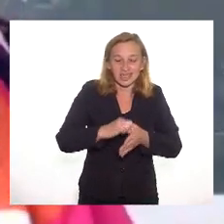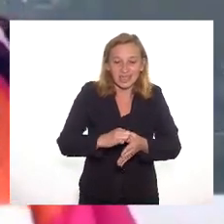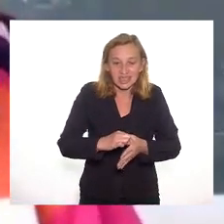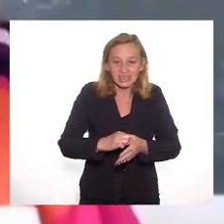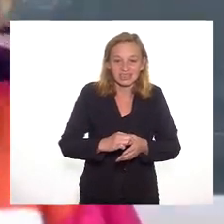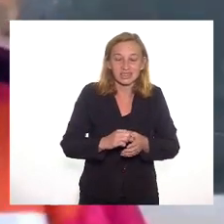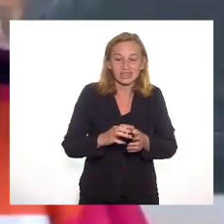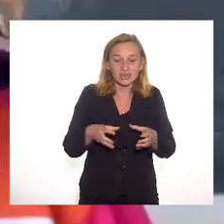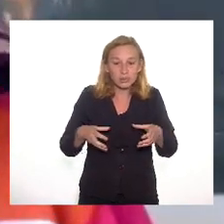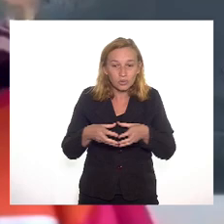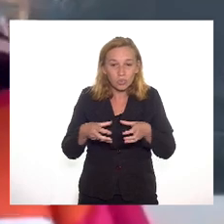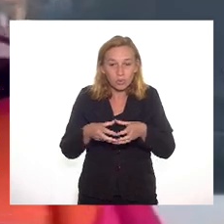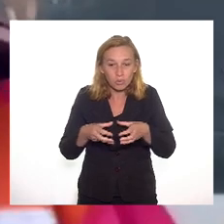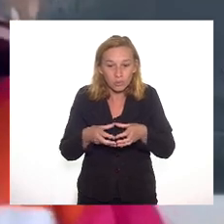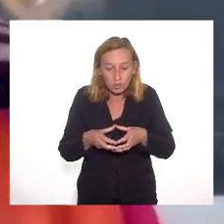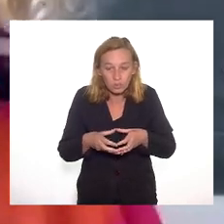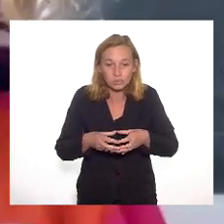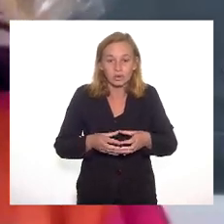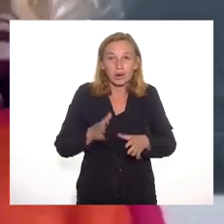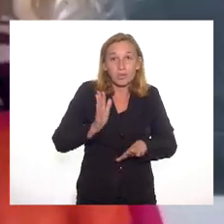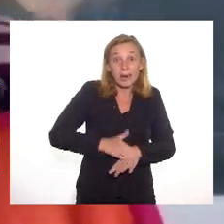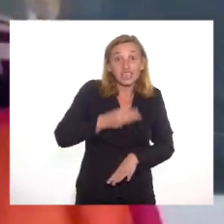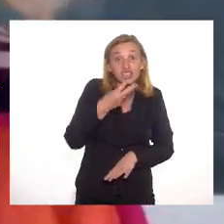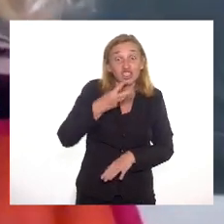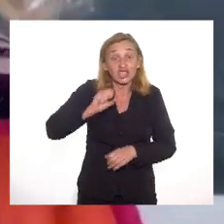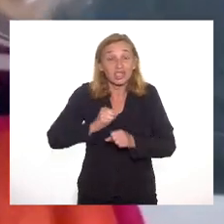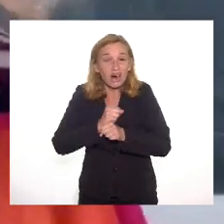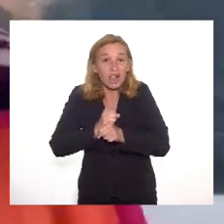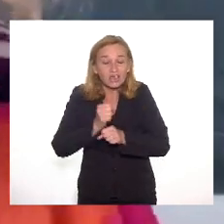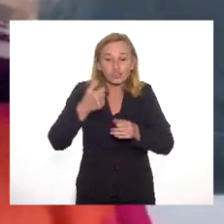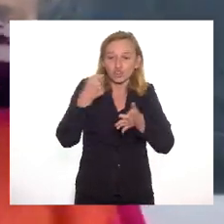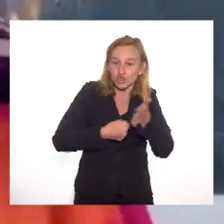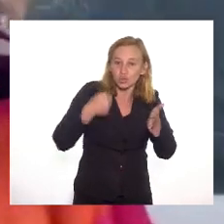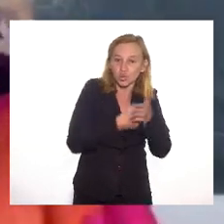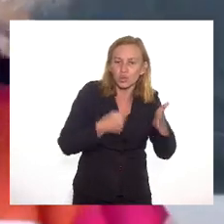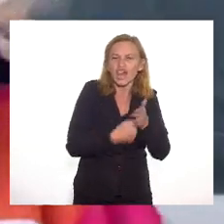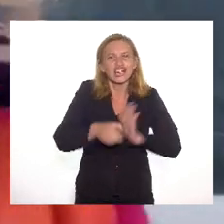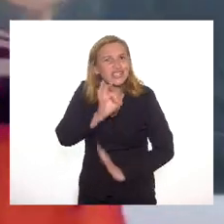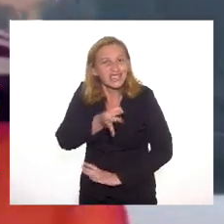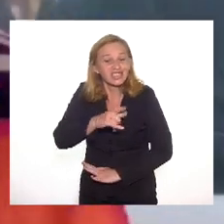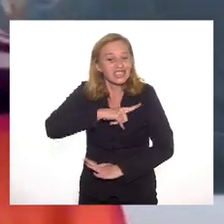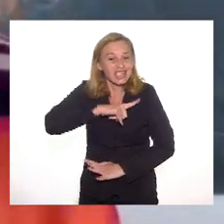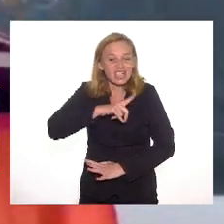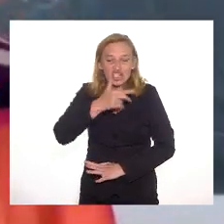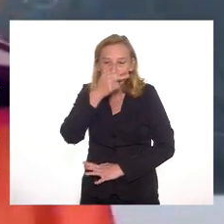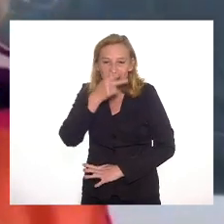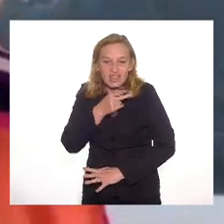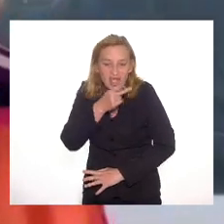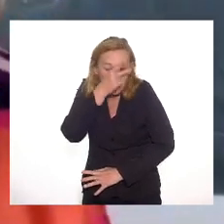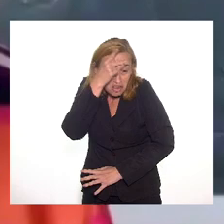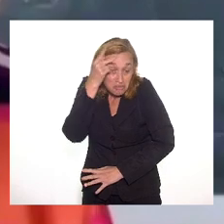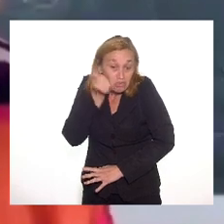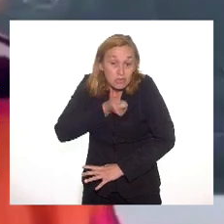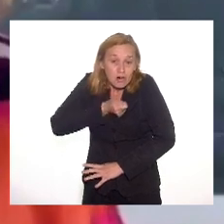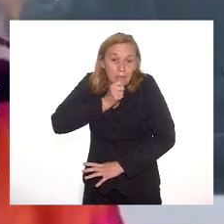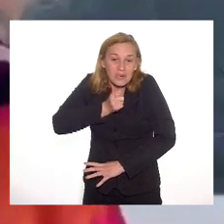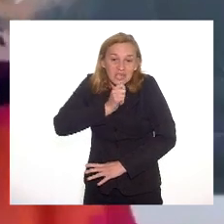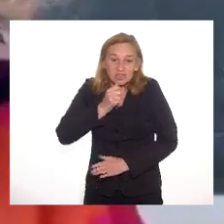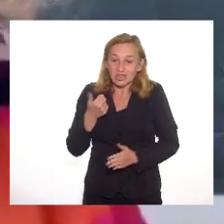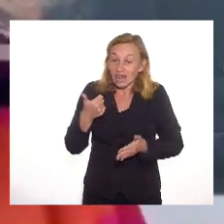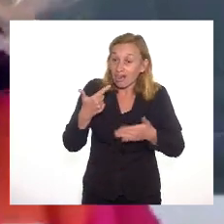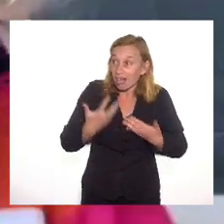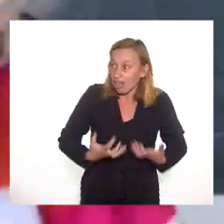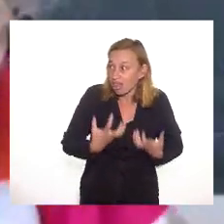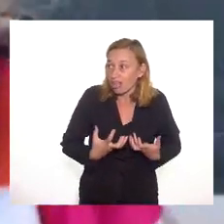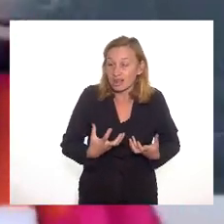comunitária. Uma liderança comunitária que com mais de 30 anos de luta, e eu tenho certeza que ninguém está mais cansado dessa luta que o